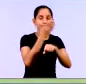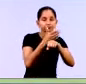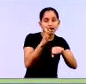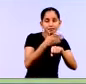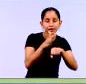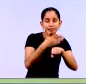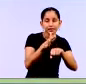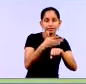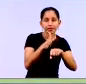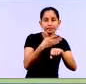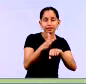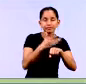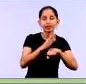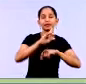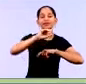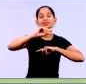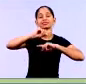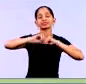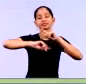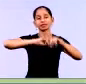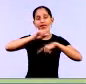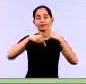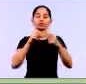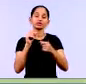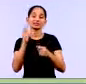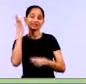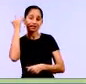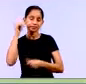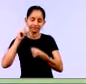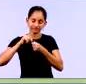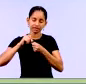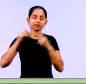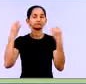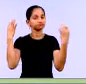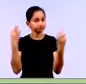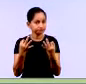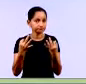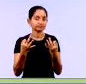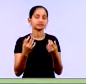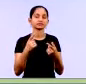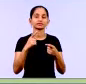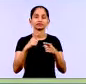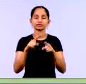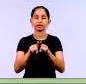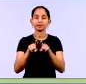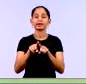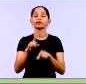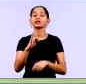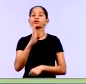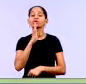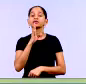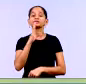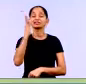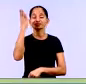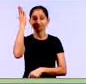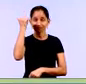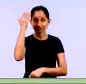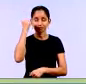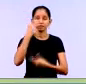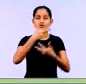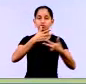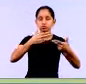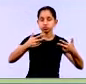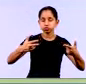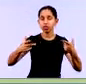obra para esses aspectos. Conhecimento dos períodos em que há necessidade